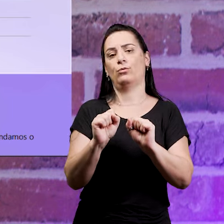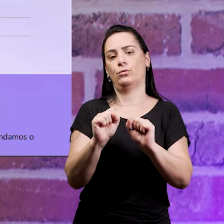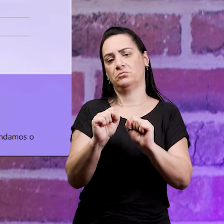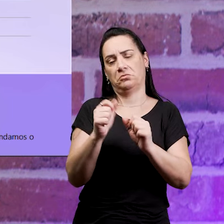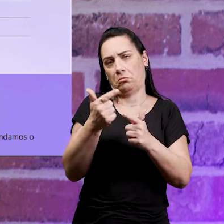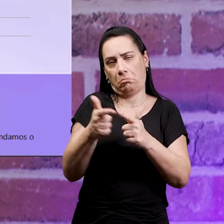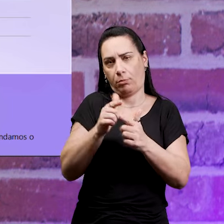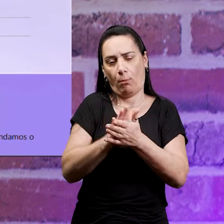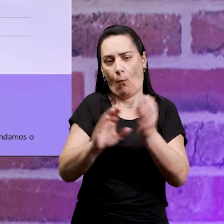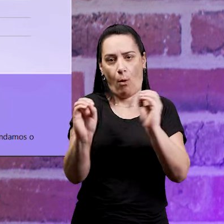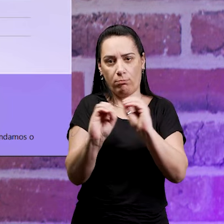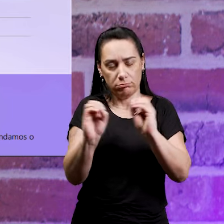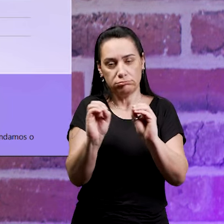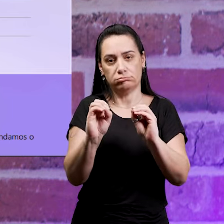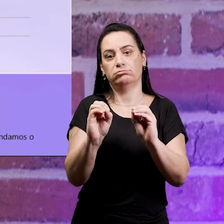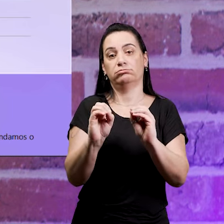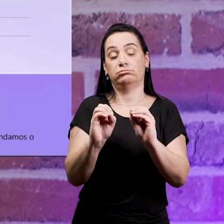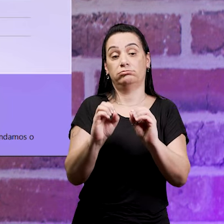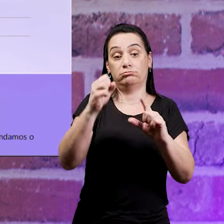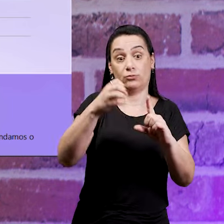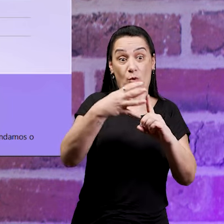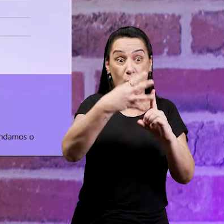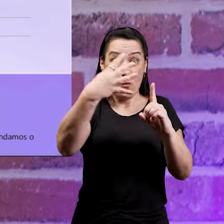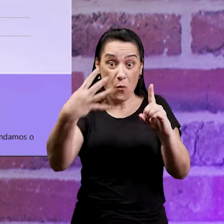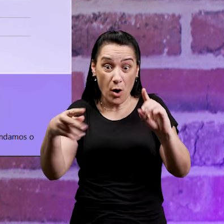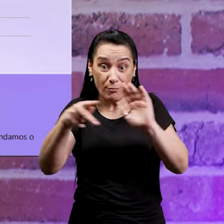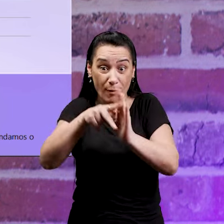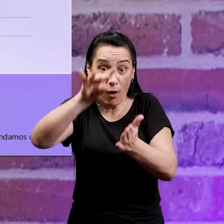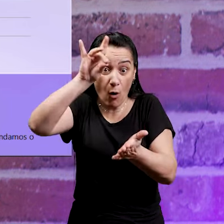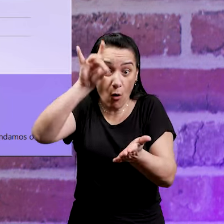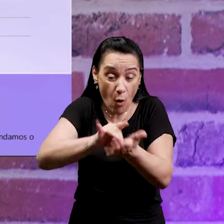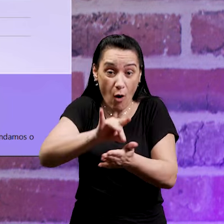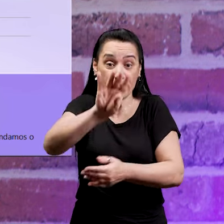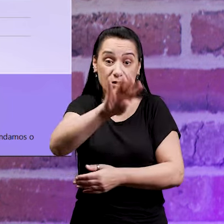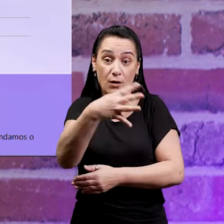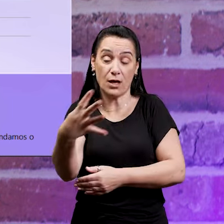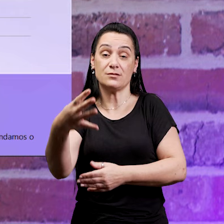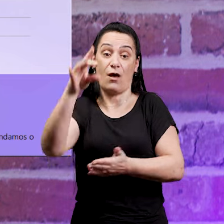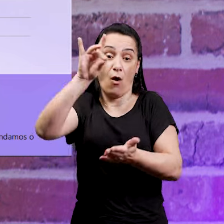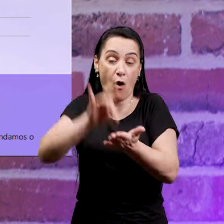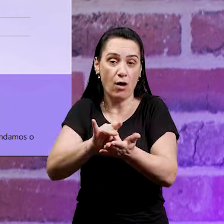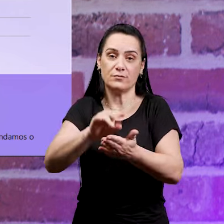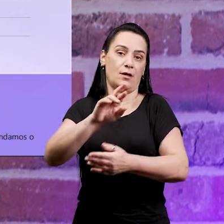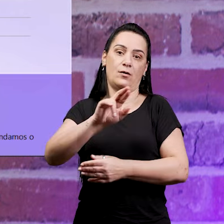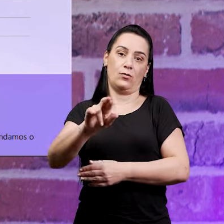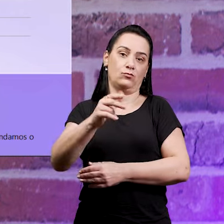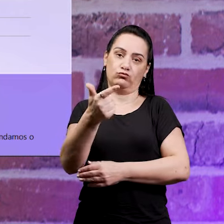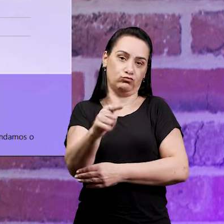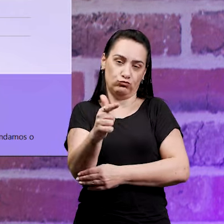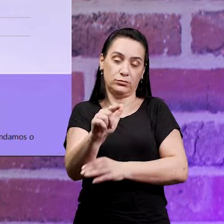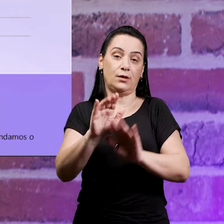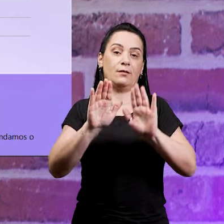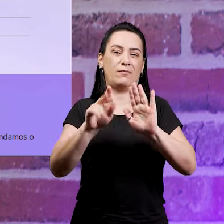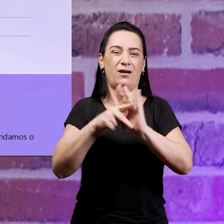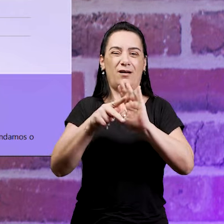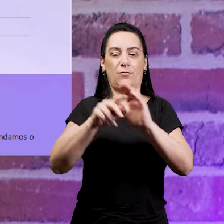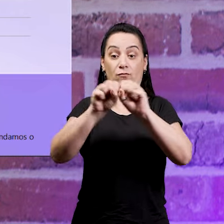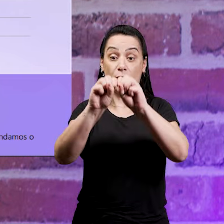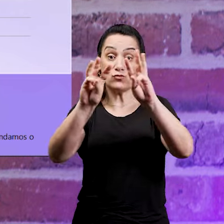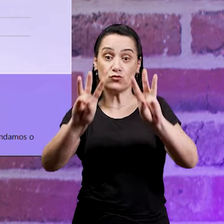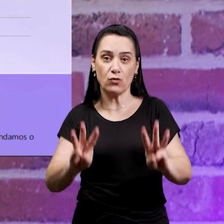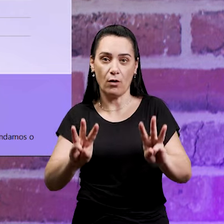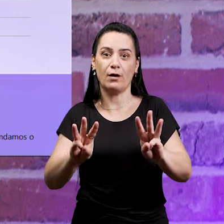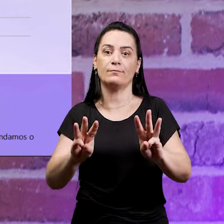utilizar esse serviço sem problemas. Você não terá o Word em si, o Excel, esses arquivos,